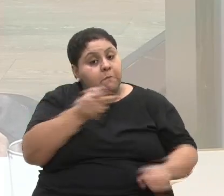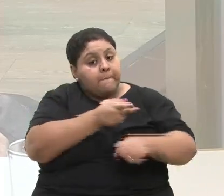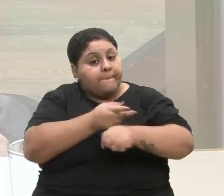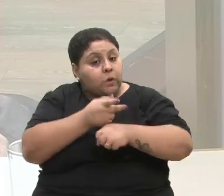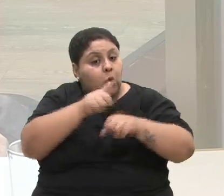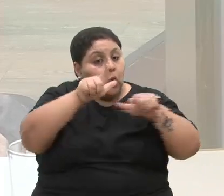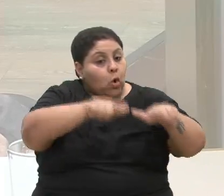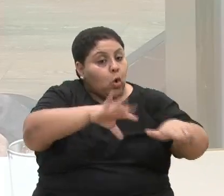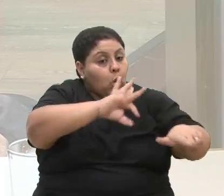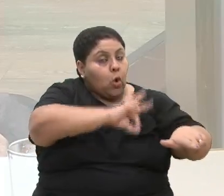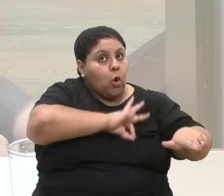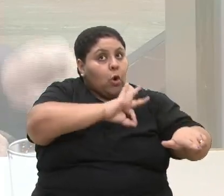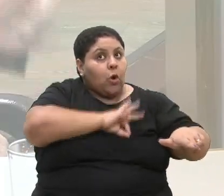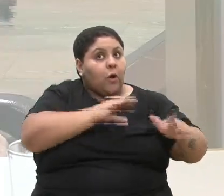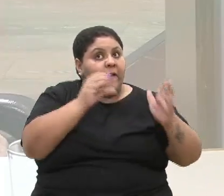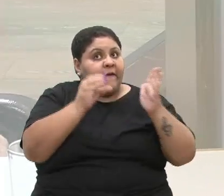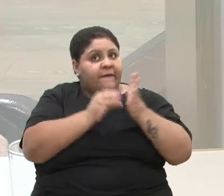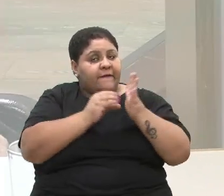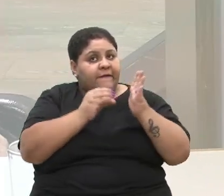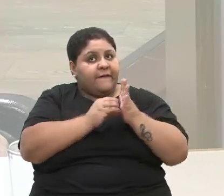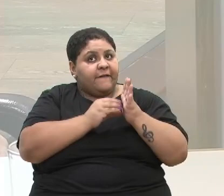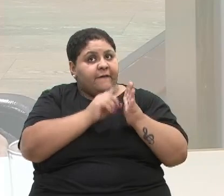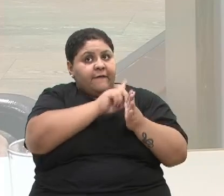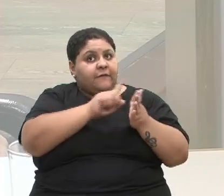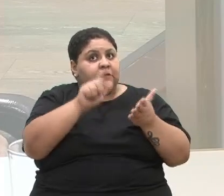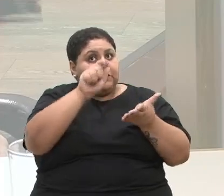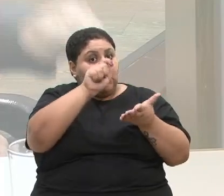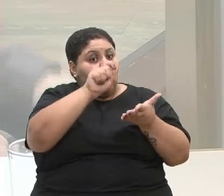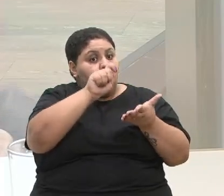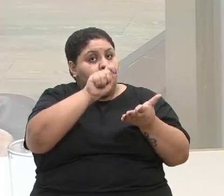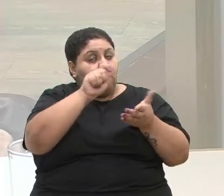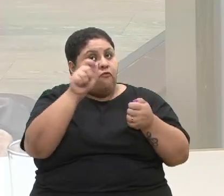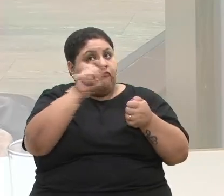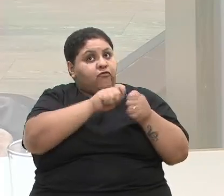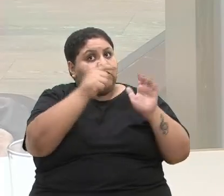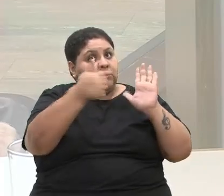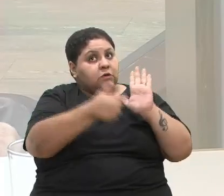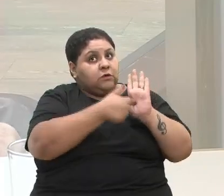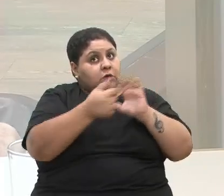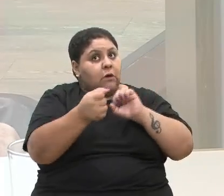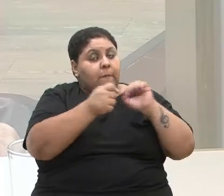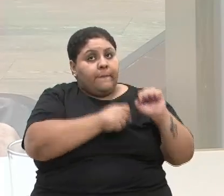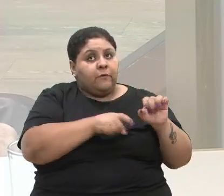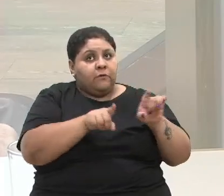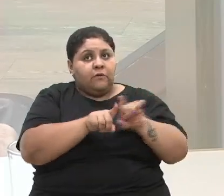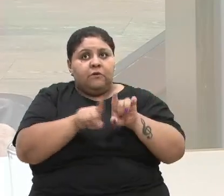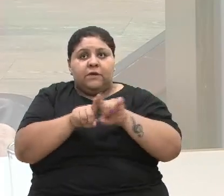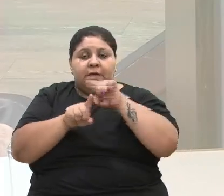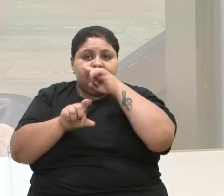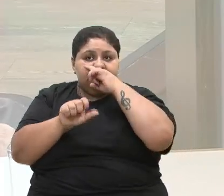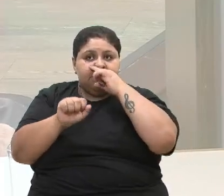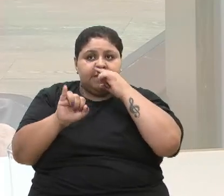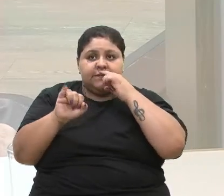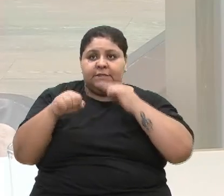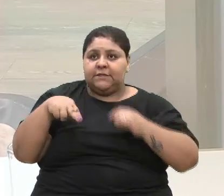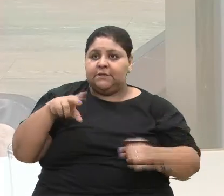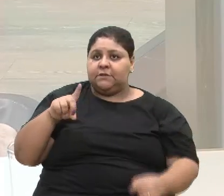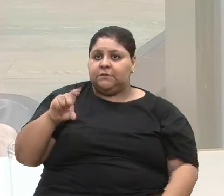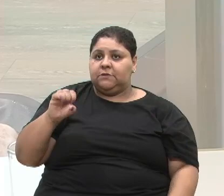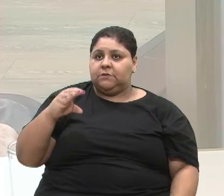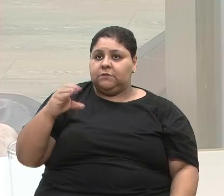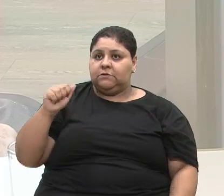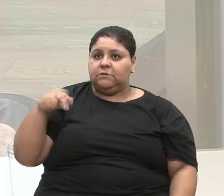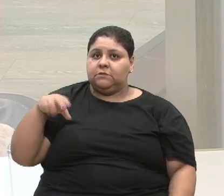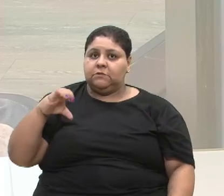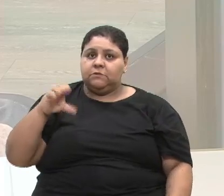e o servidor público que estiver lá, se não fizer o registro, poderá sofrer uma sindicância. Agora, eu volto a dizer, vereador,